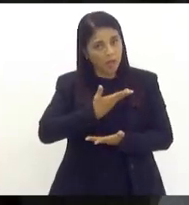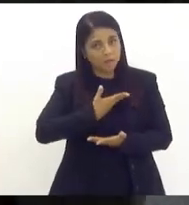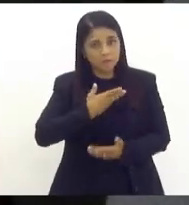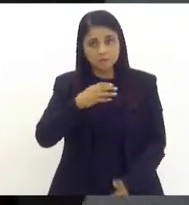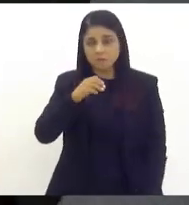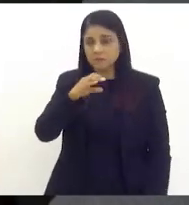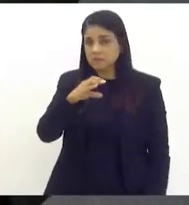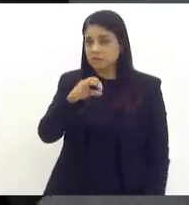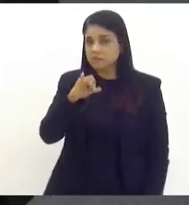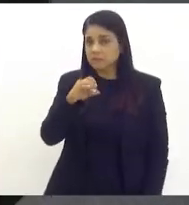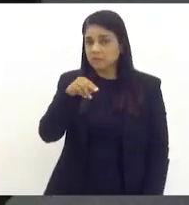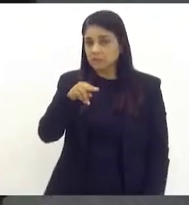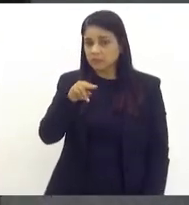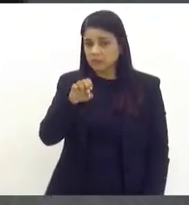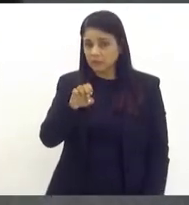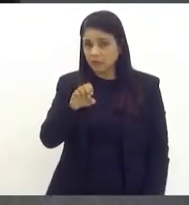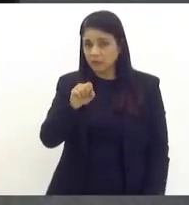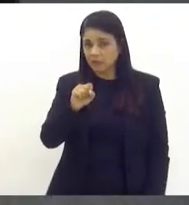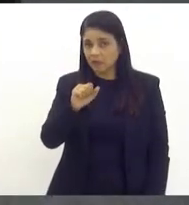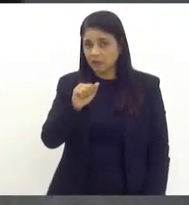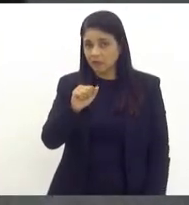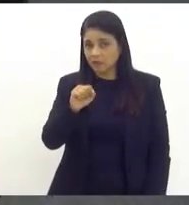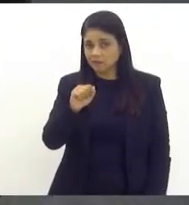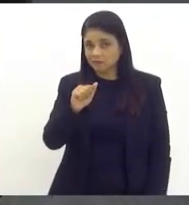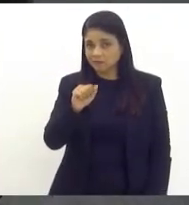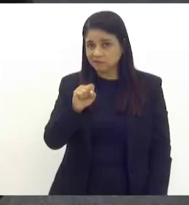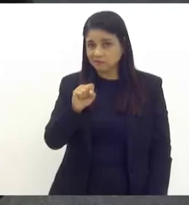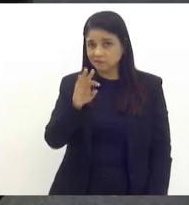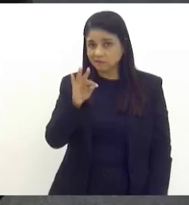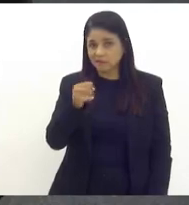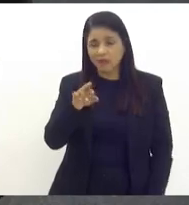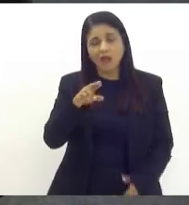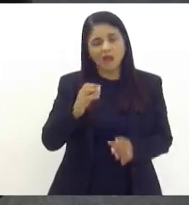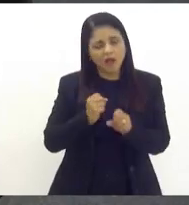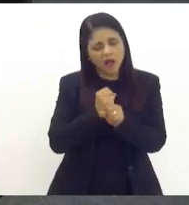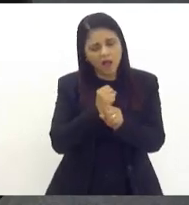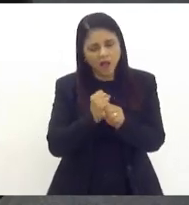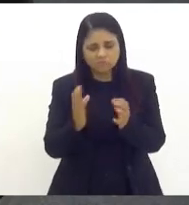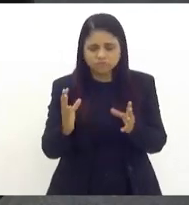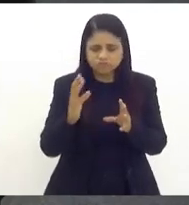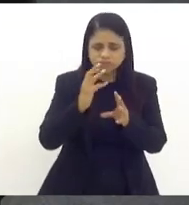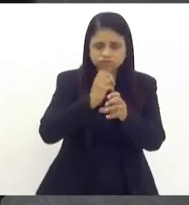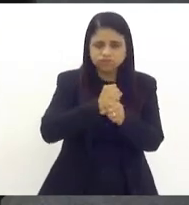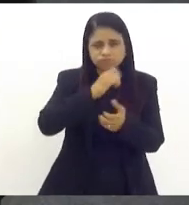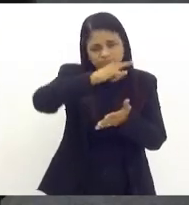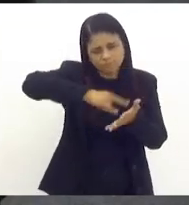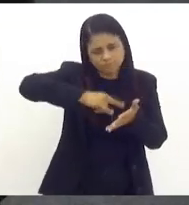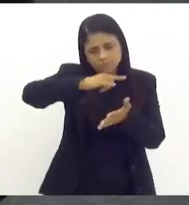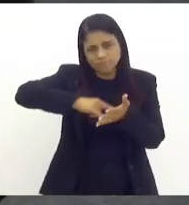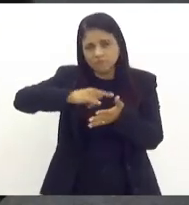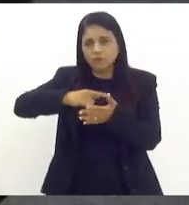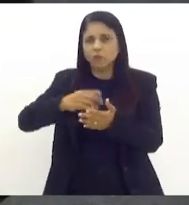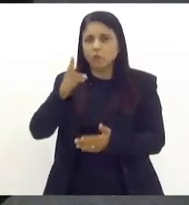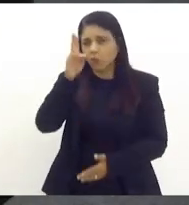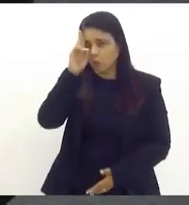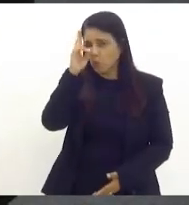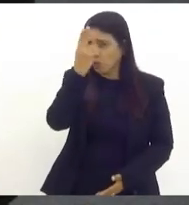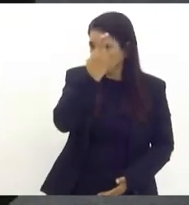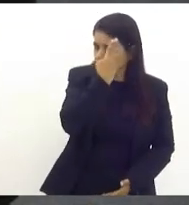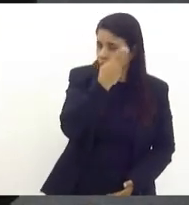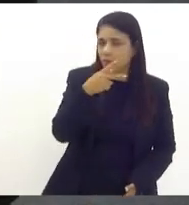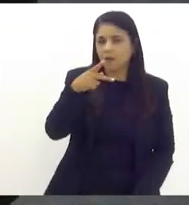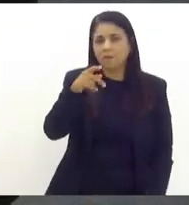reclamam que às vezes ficam anos juntando papelada para prestar contas com coisa tipo Uber pizza